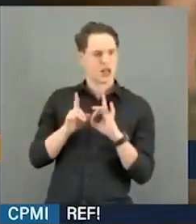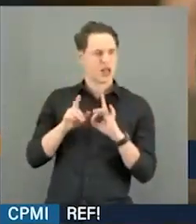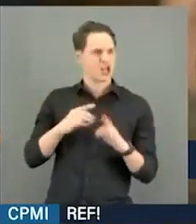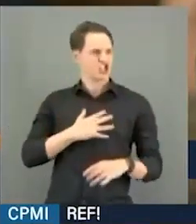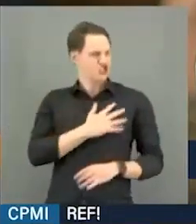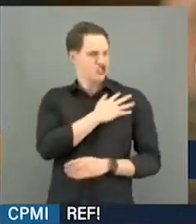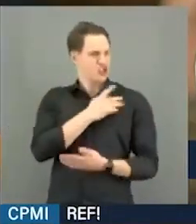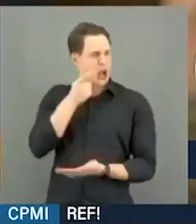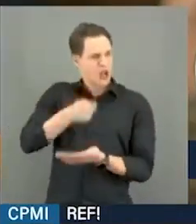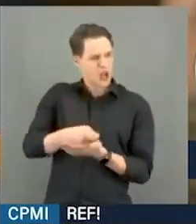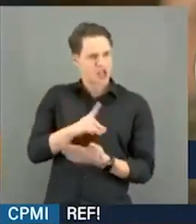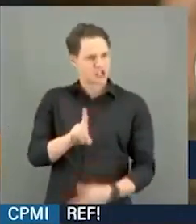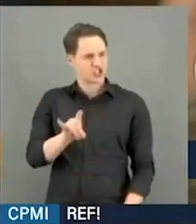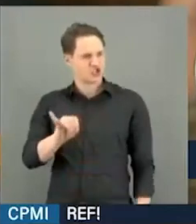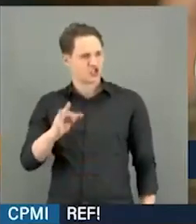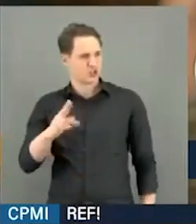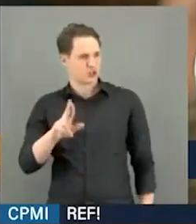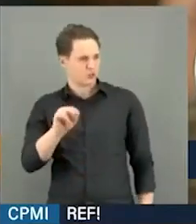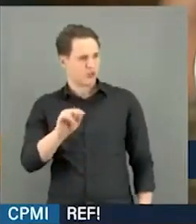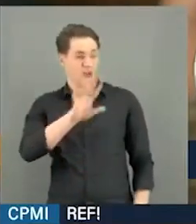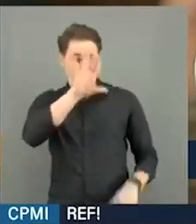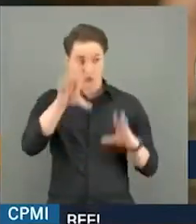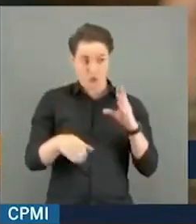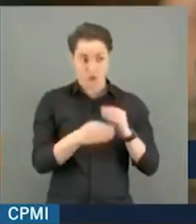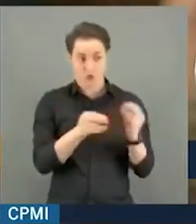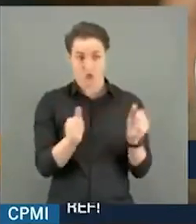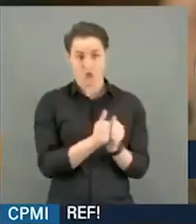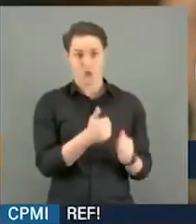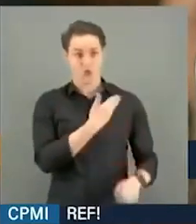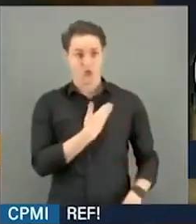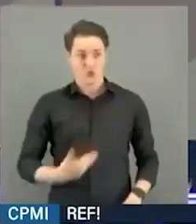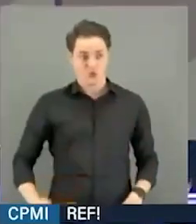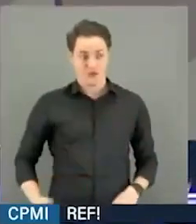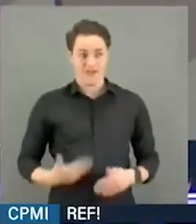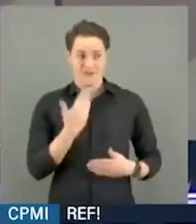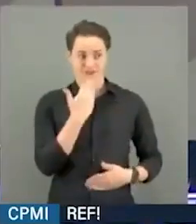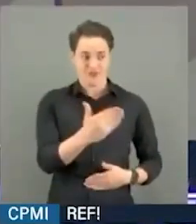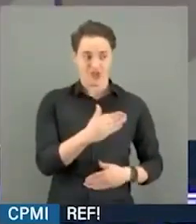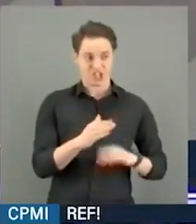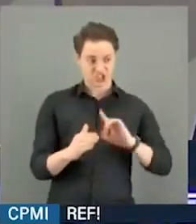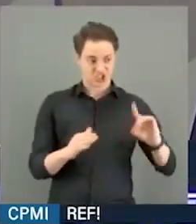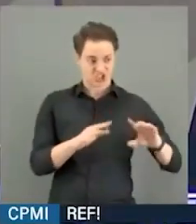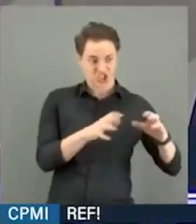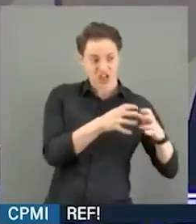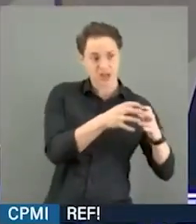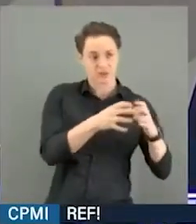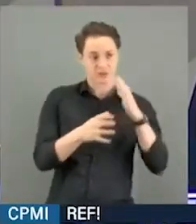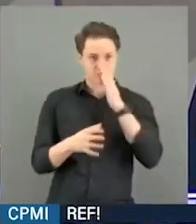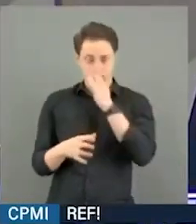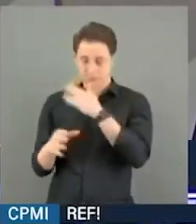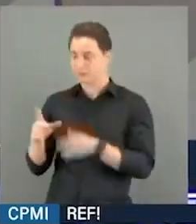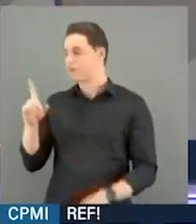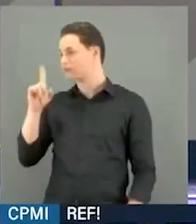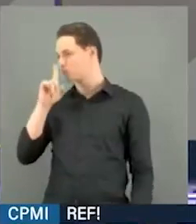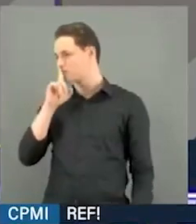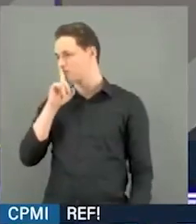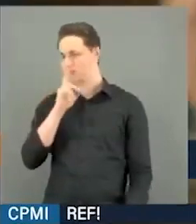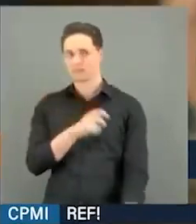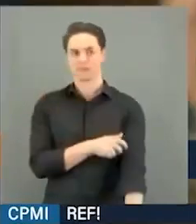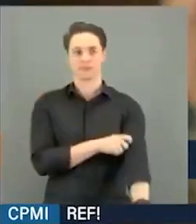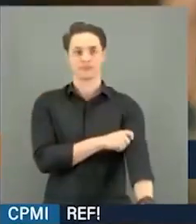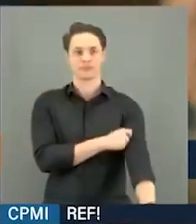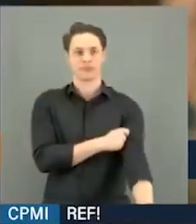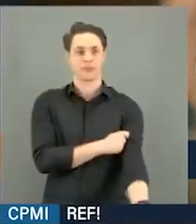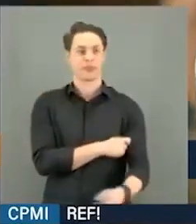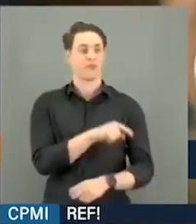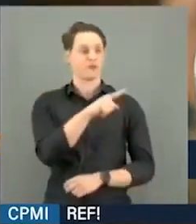ditadura, acrescentava ao governo por mobilizar a extrema-direita? Vou ficar em silêncio. O